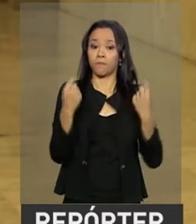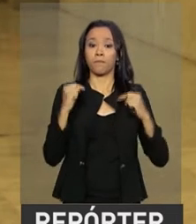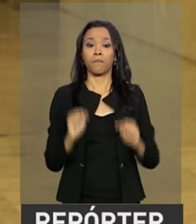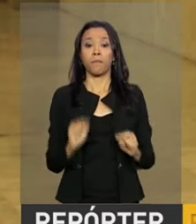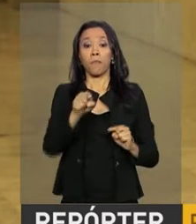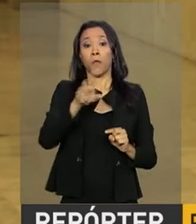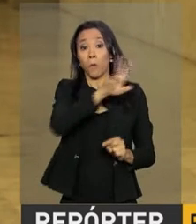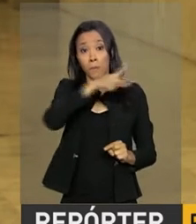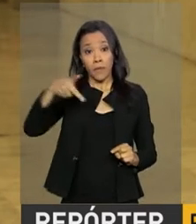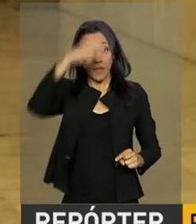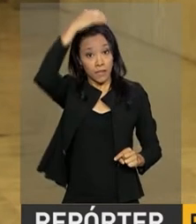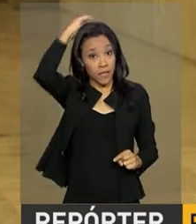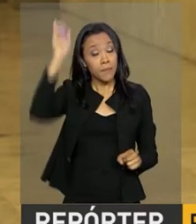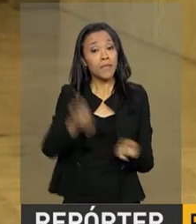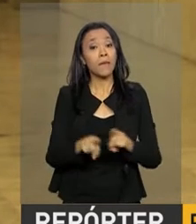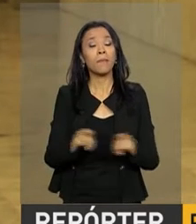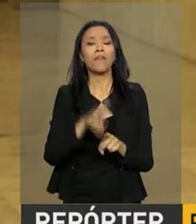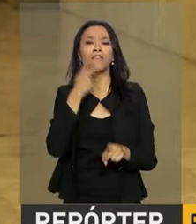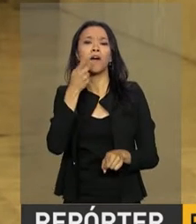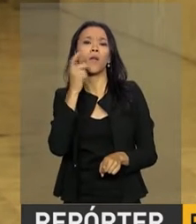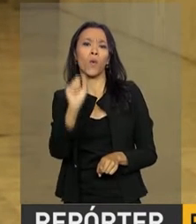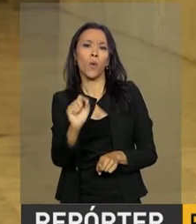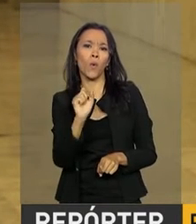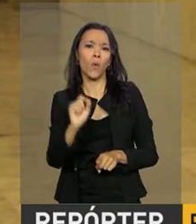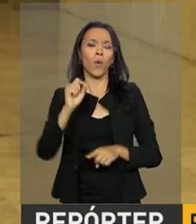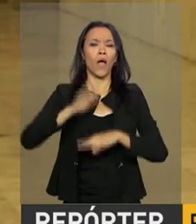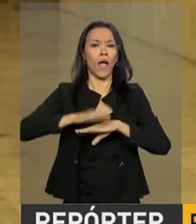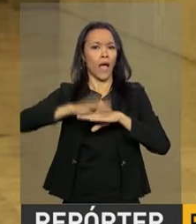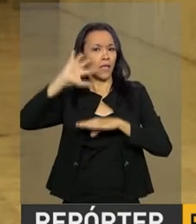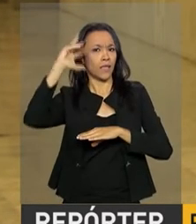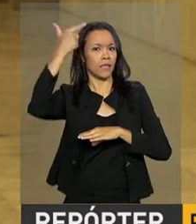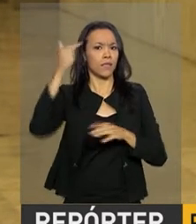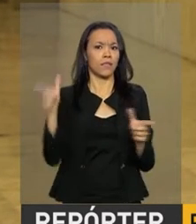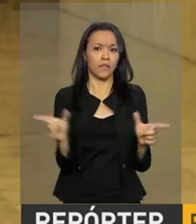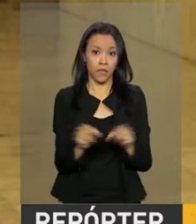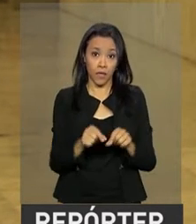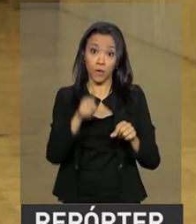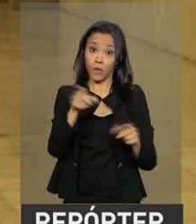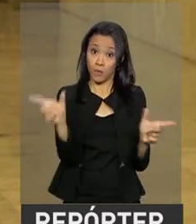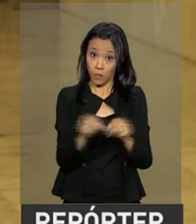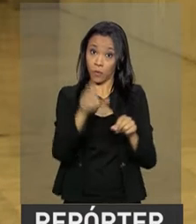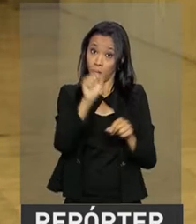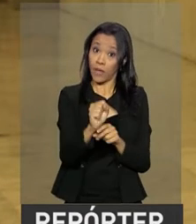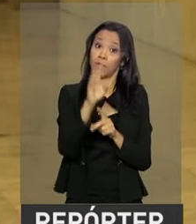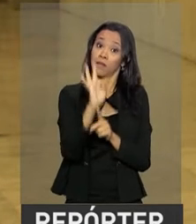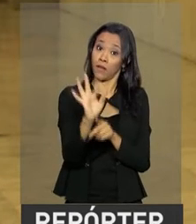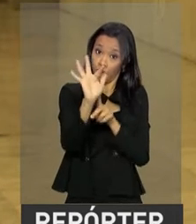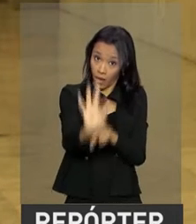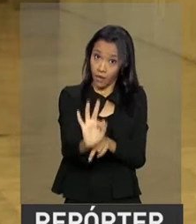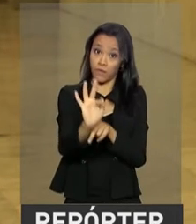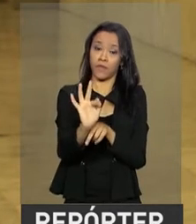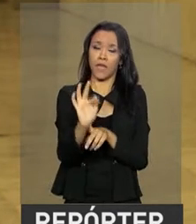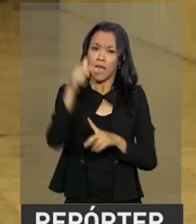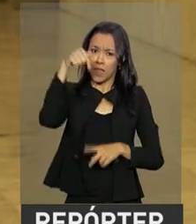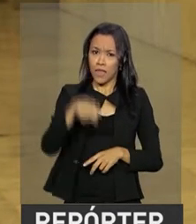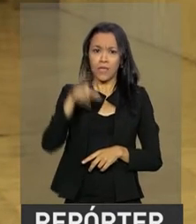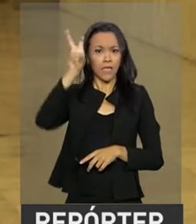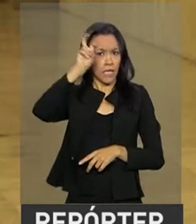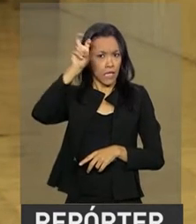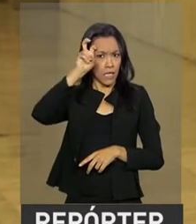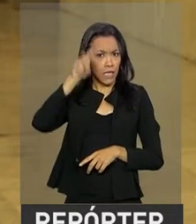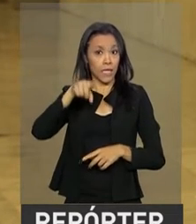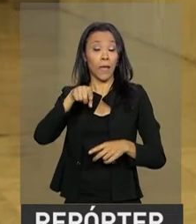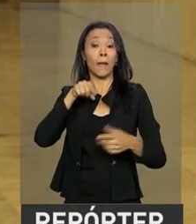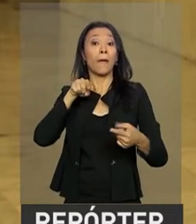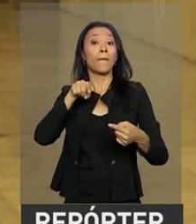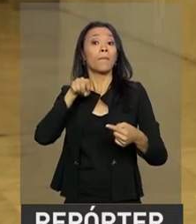temer também comentou a decisão provisória do ministro teori zavascki do supremo tribunal federal nesta quinta-feira o ministro suspendeu a operação